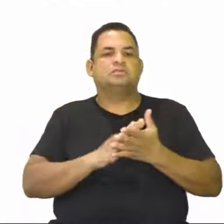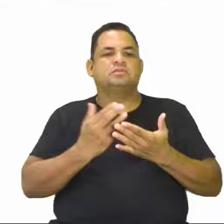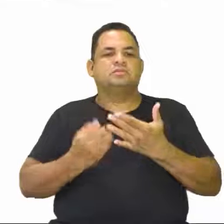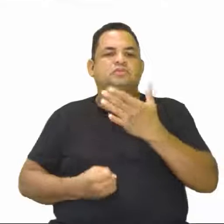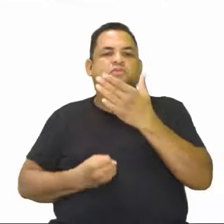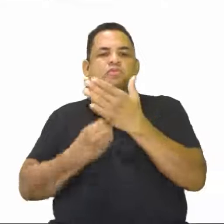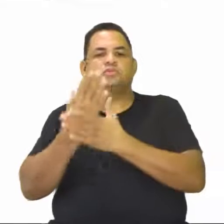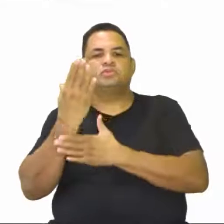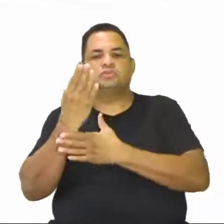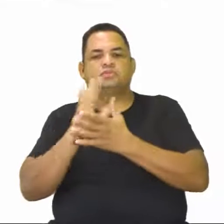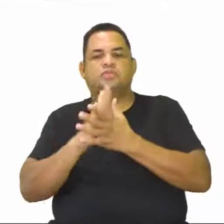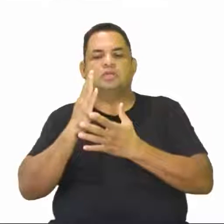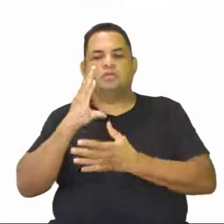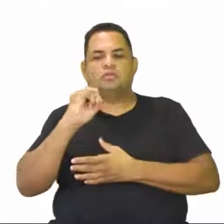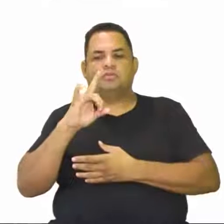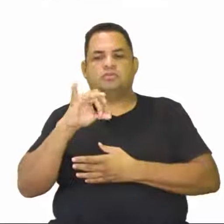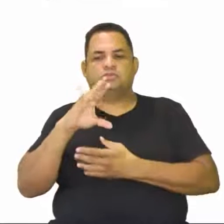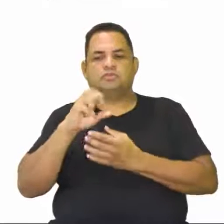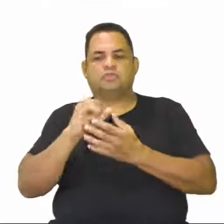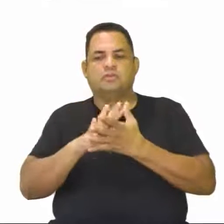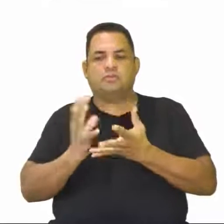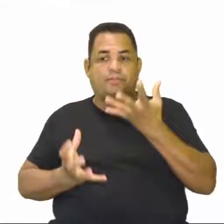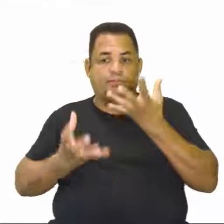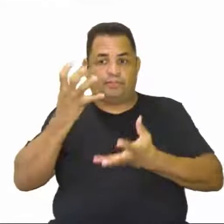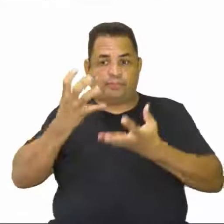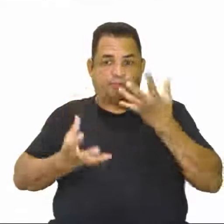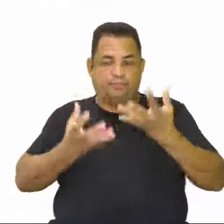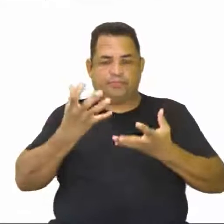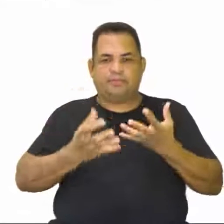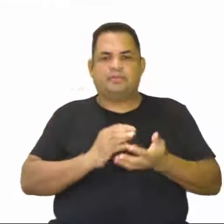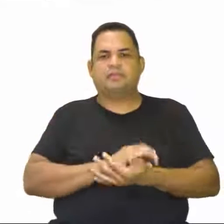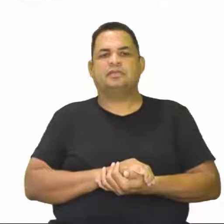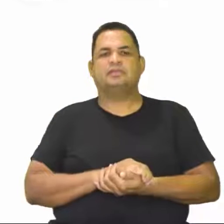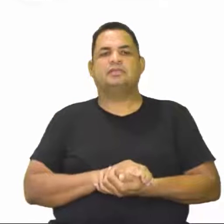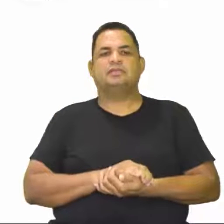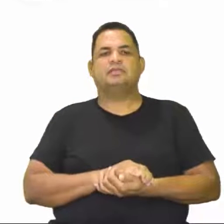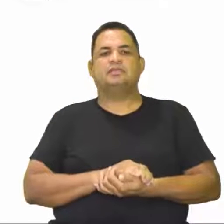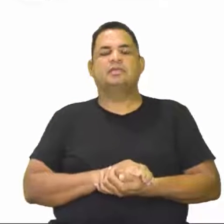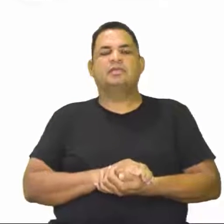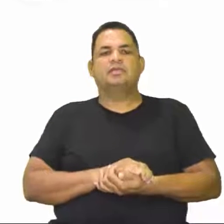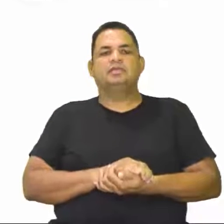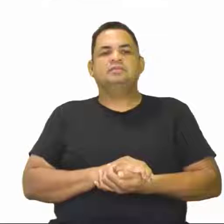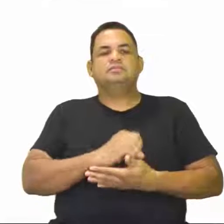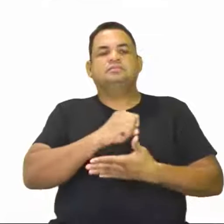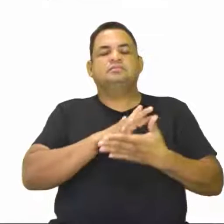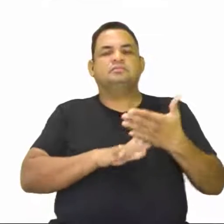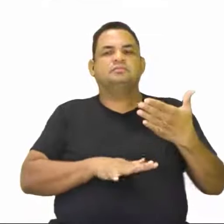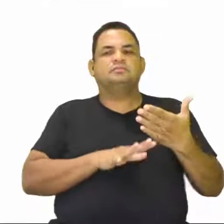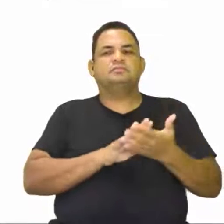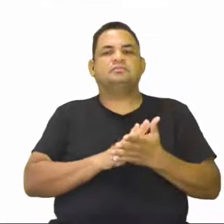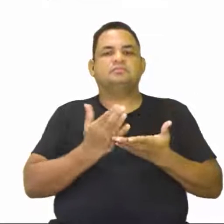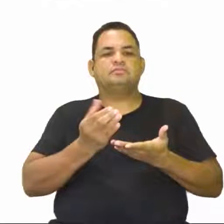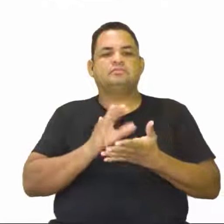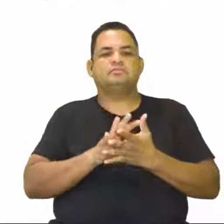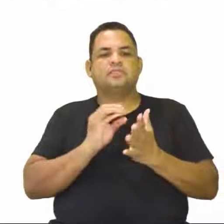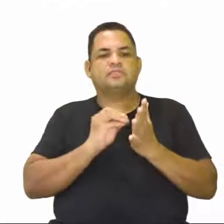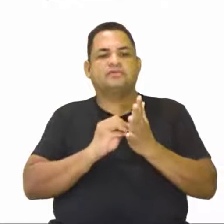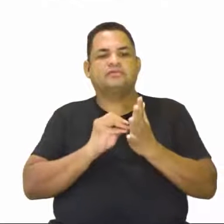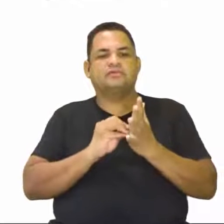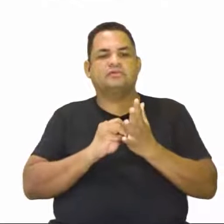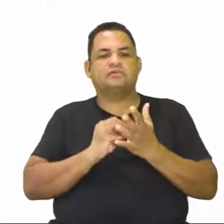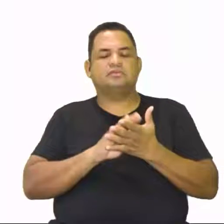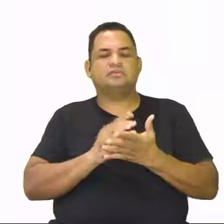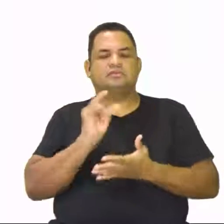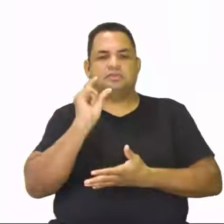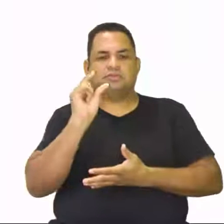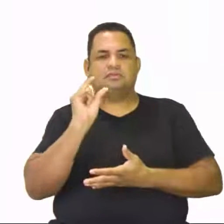produzindo assim a combustão. Aonde nós temos as alternativas para poder fazer o preenchimento dessas lacunas?